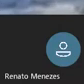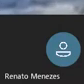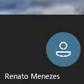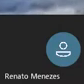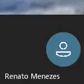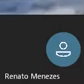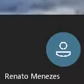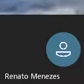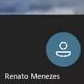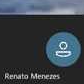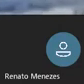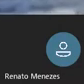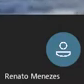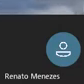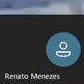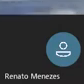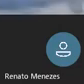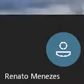Meu Deus.